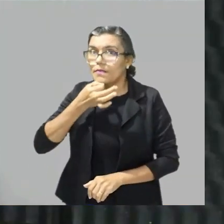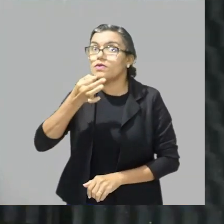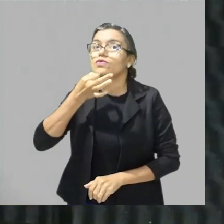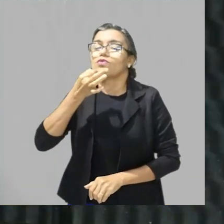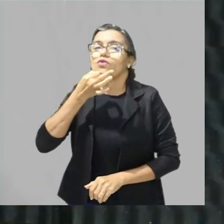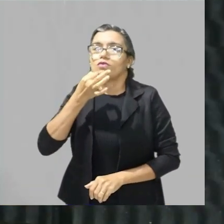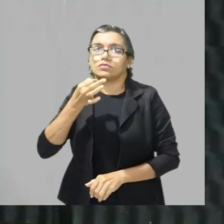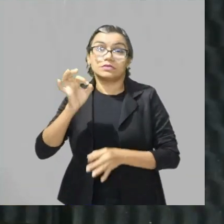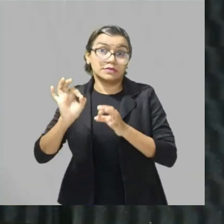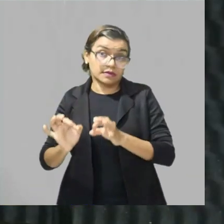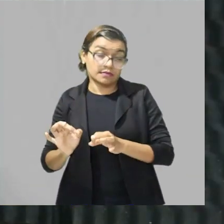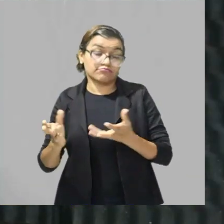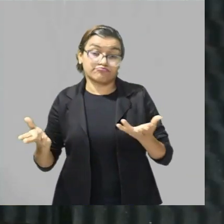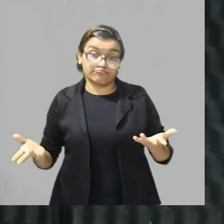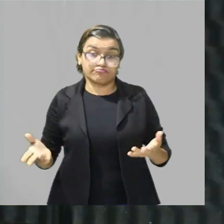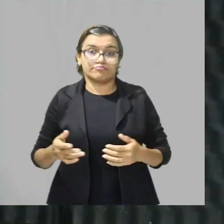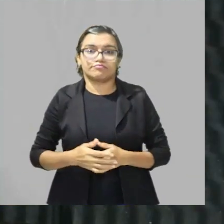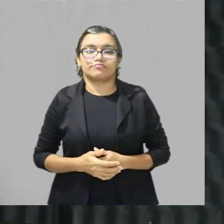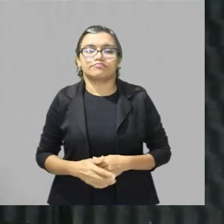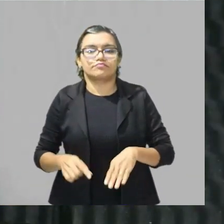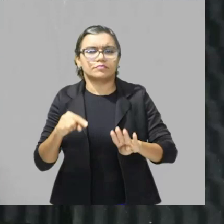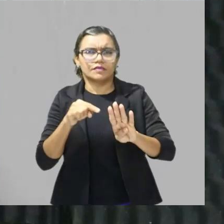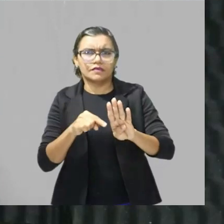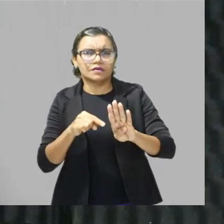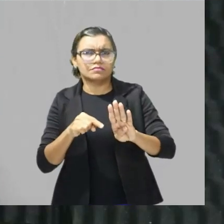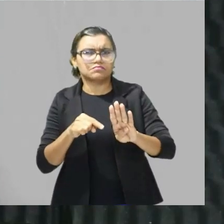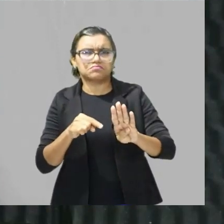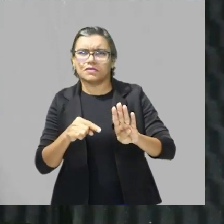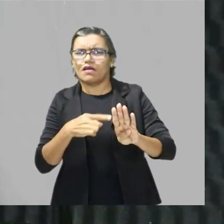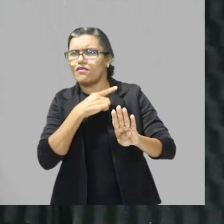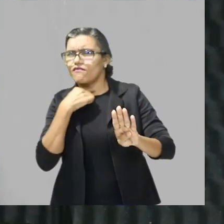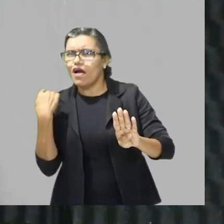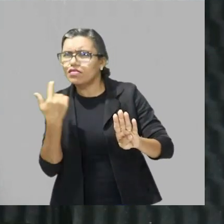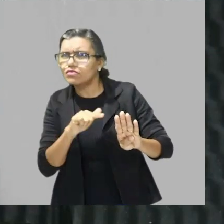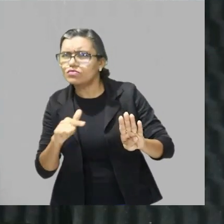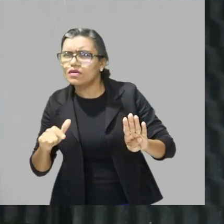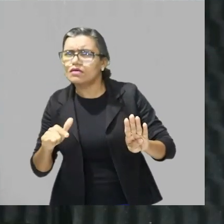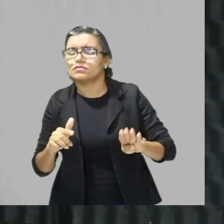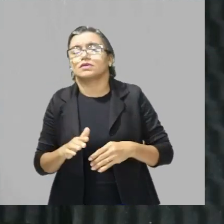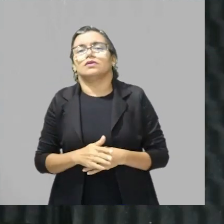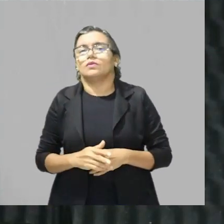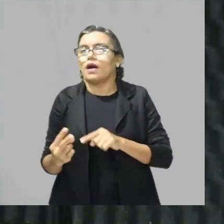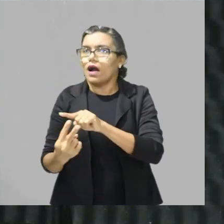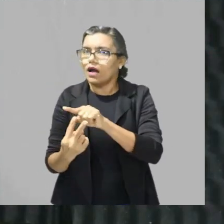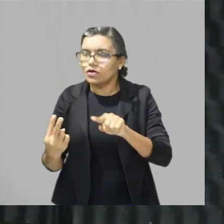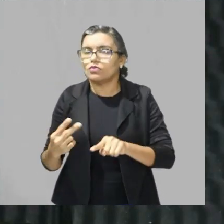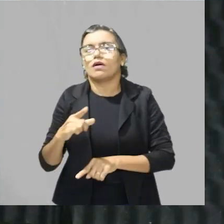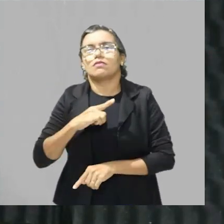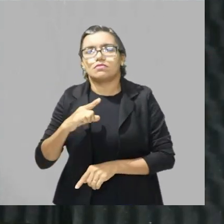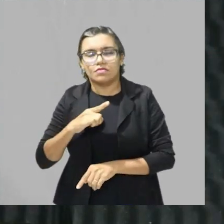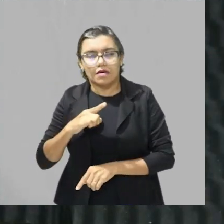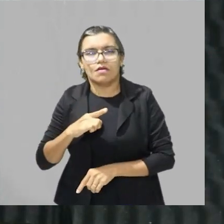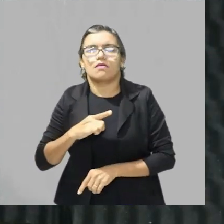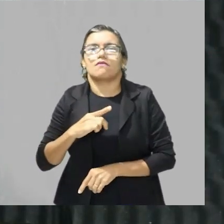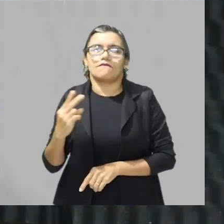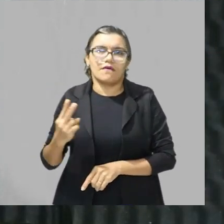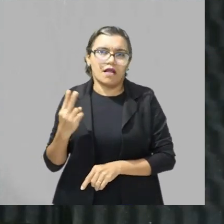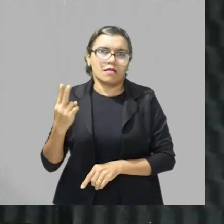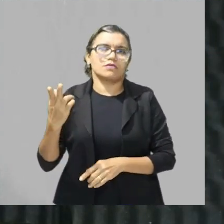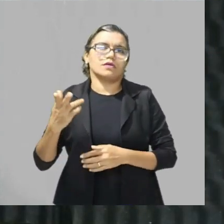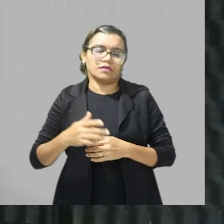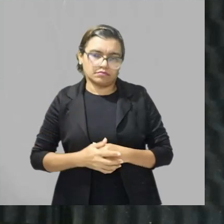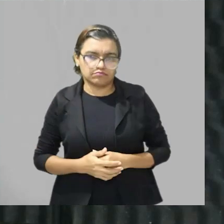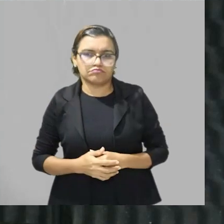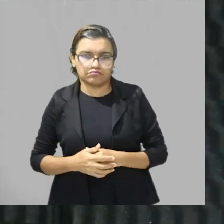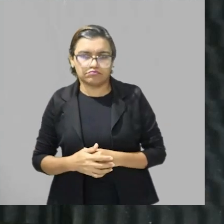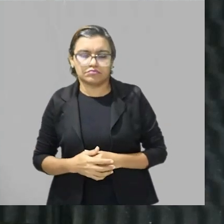absoluta e taxativa sobre o que é inválidas não você tem as duas Respostas como válidas uma